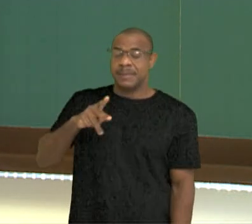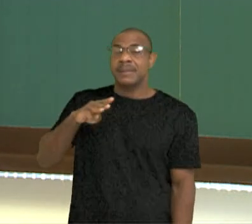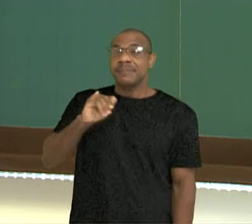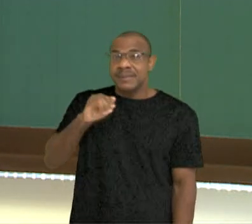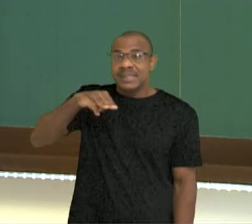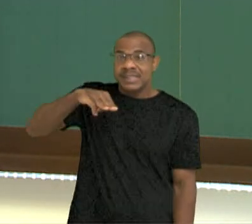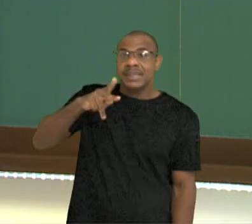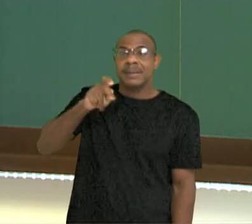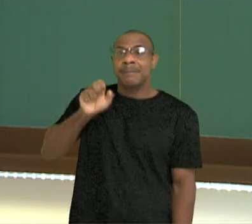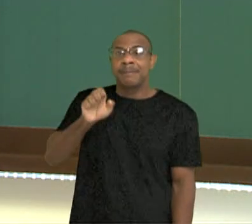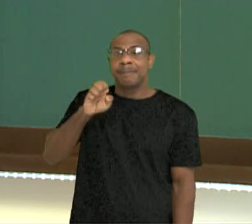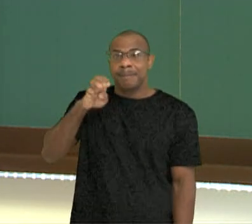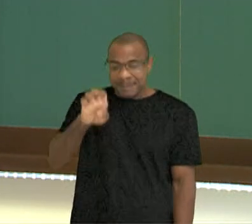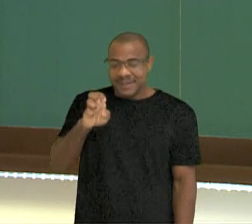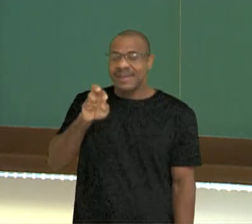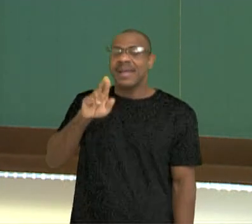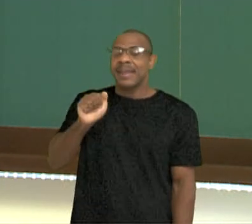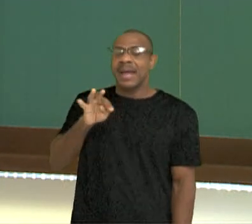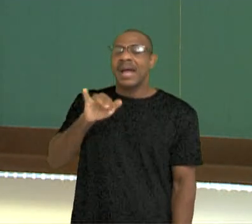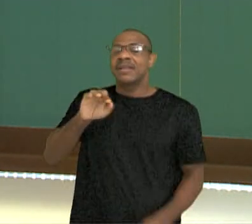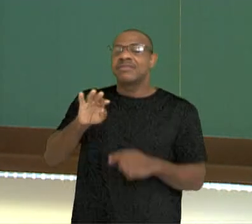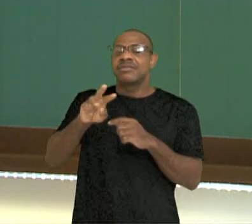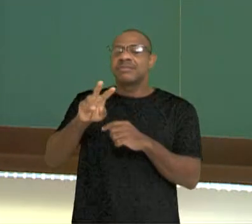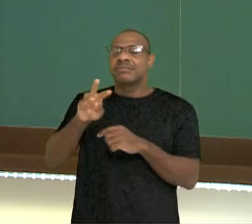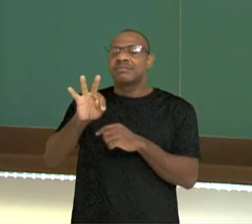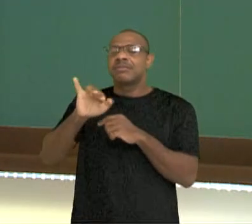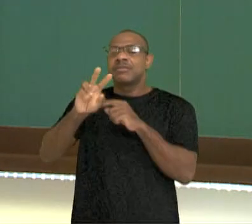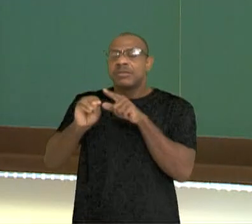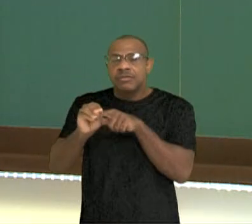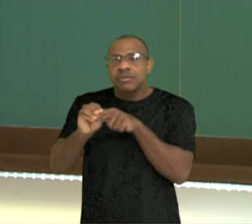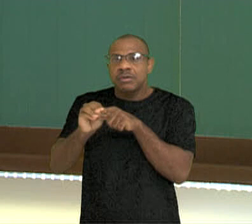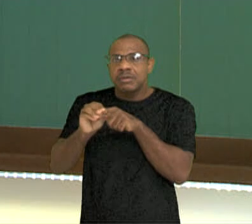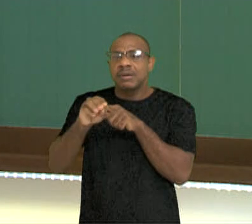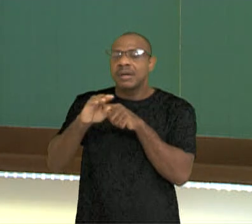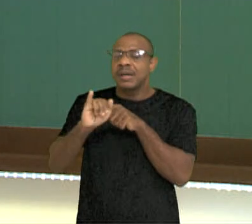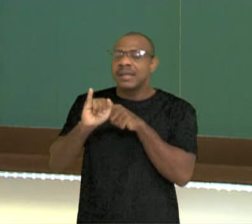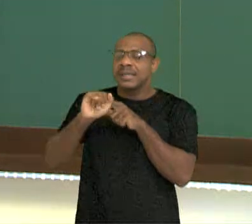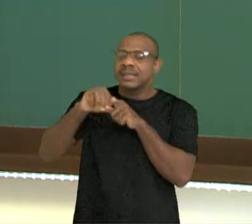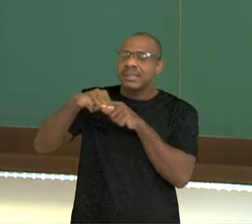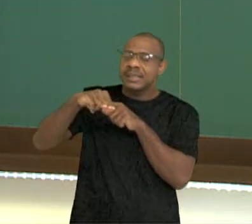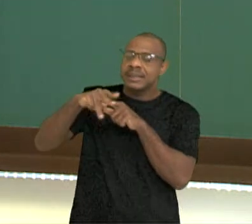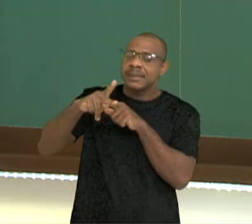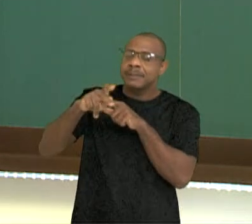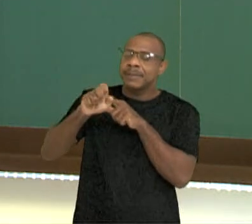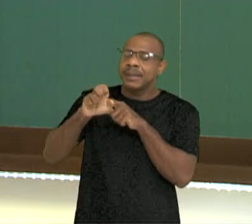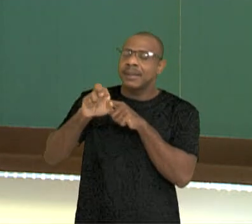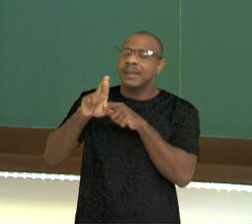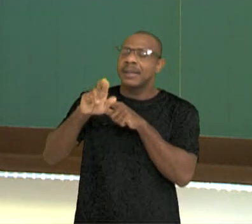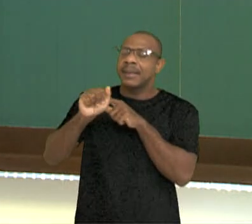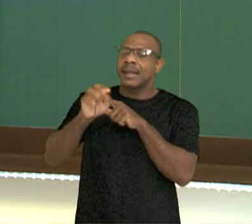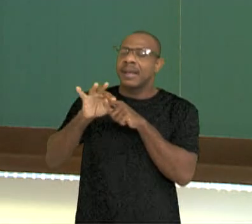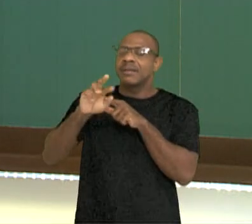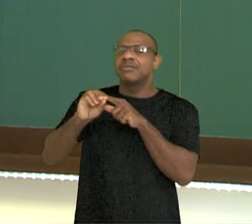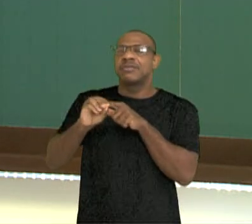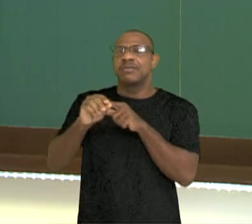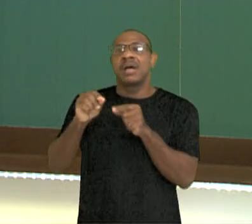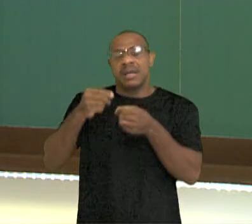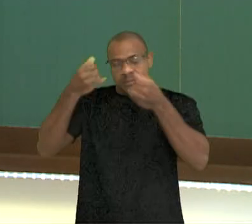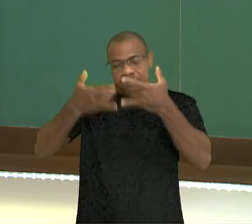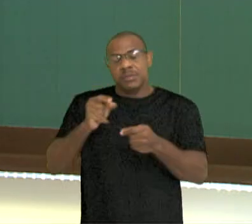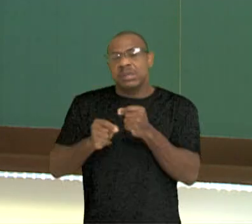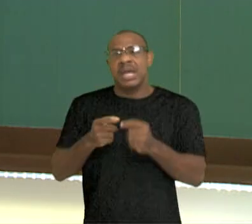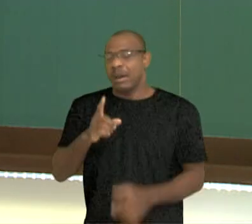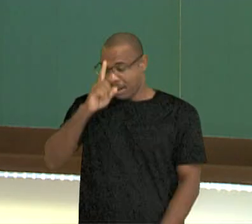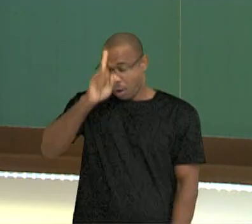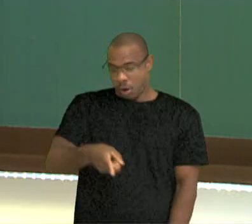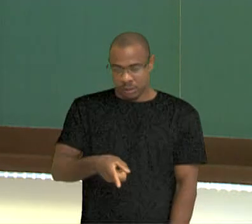o imperativo eu uso para uma ordem, um pedido, um conselho. Faça a atividade,